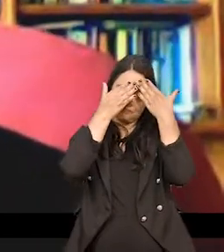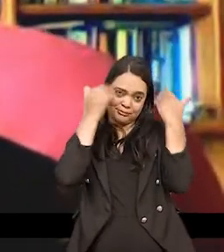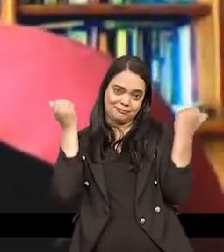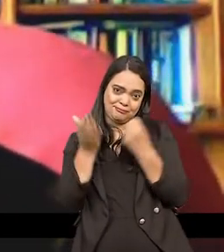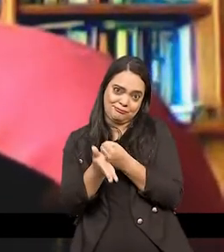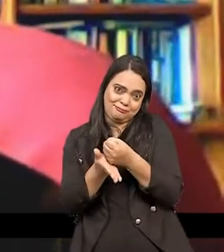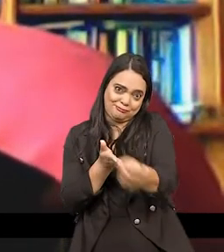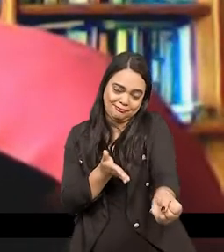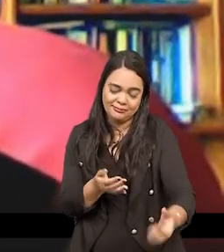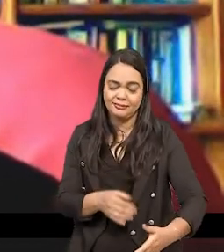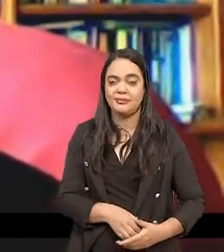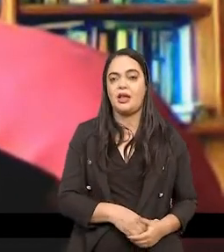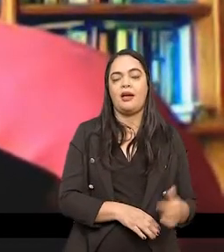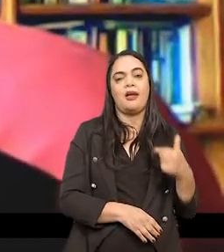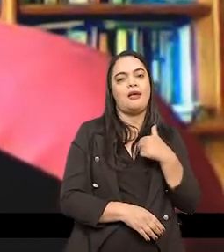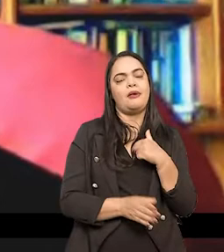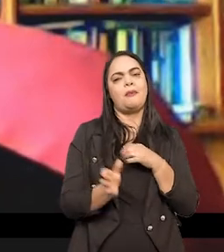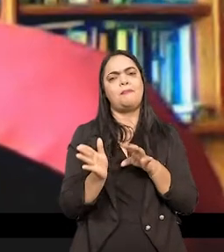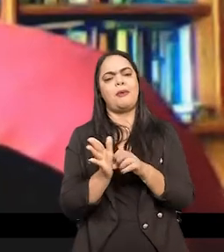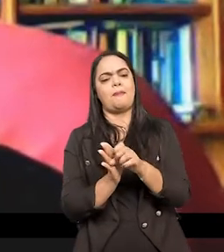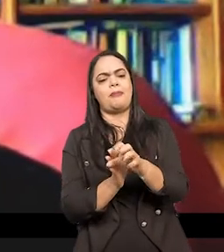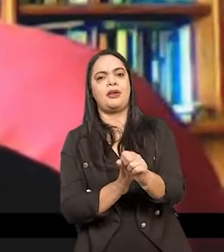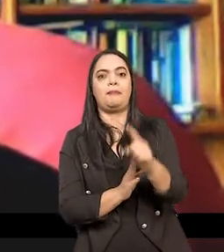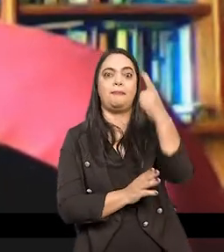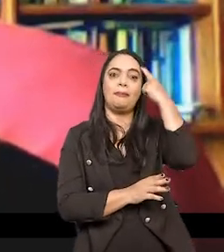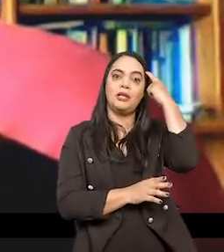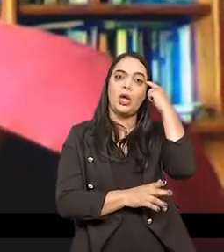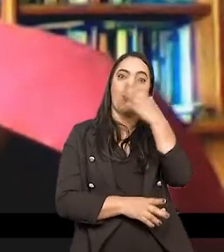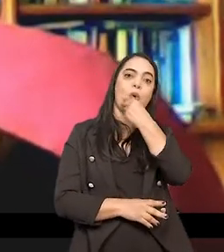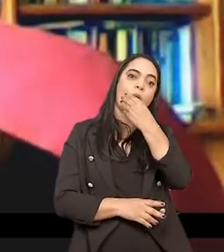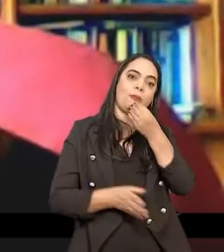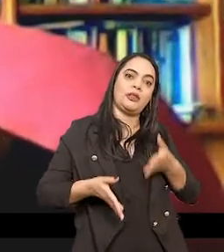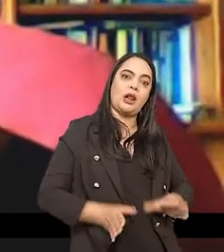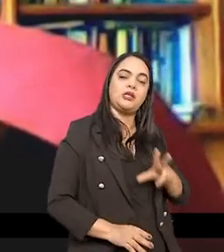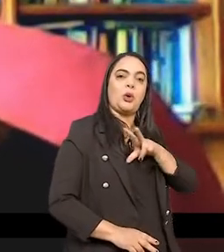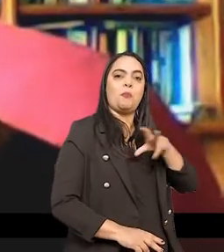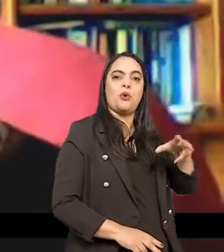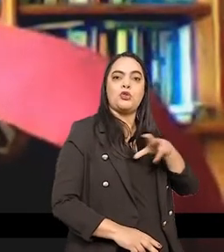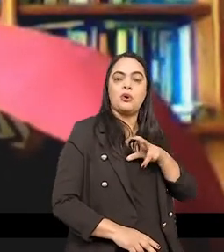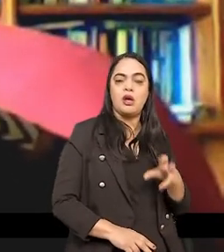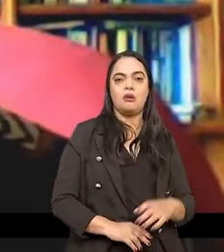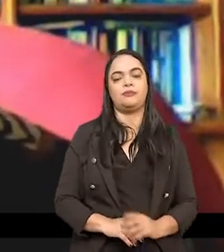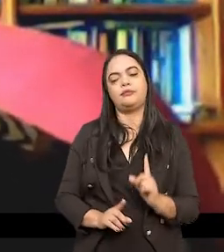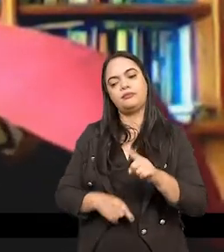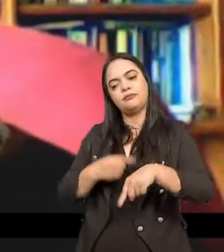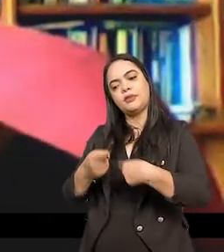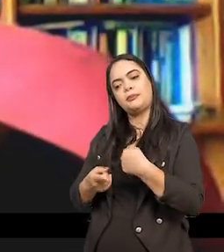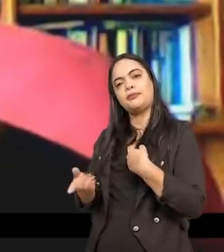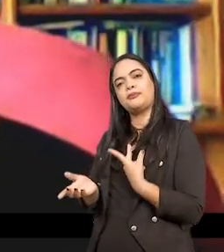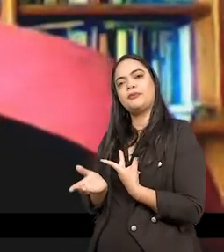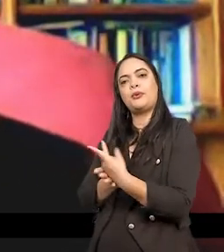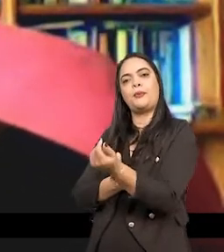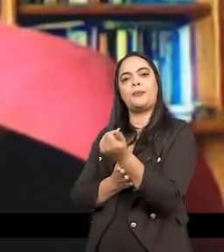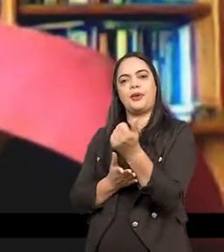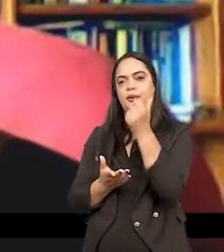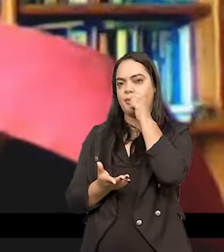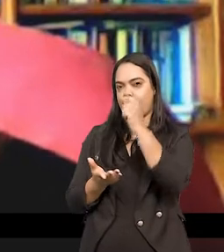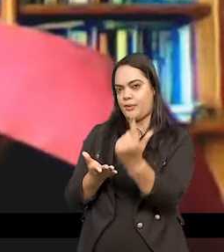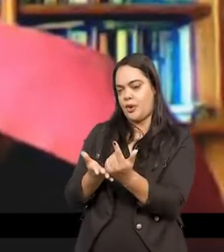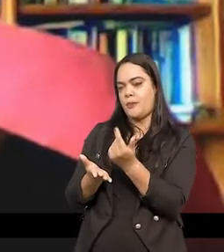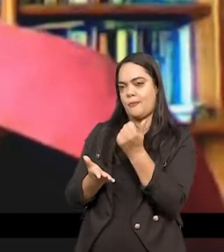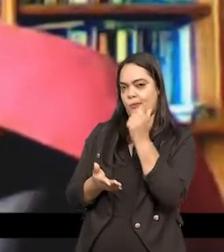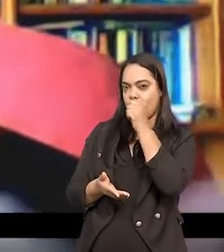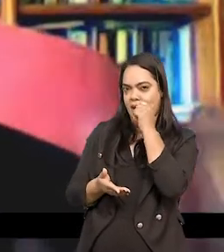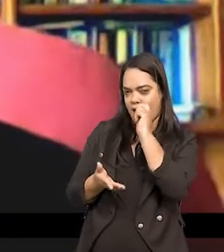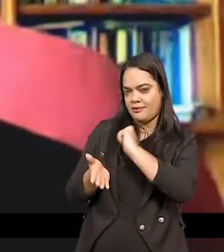Eu até li pesquisando, achando que era um português. Depois, compro um livro de uma intelectual portuguesa, Isabel Vargas,